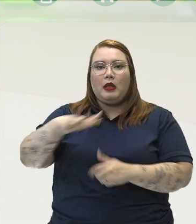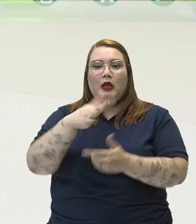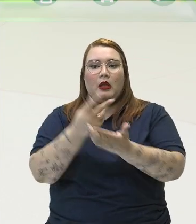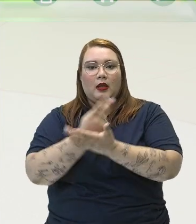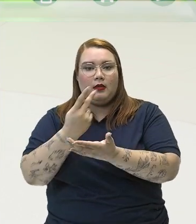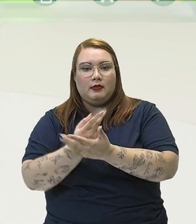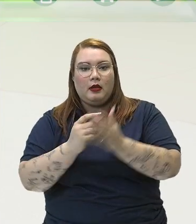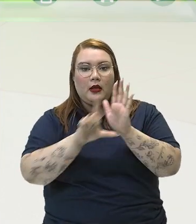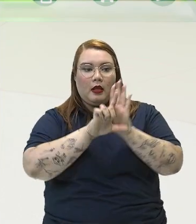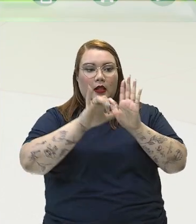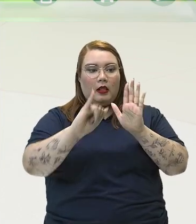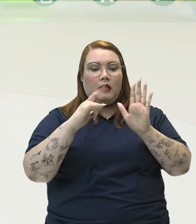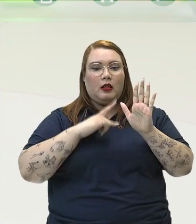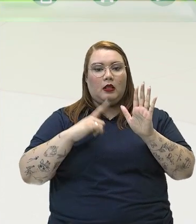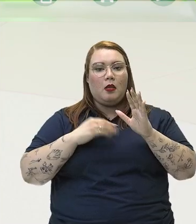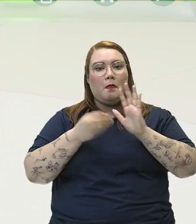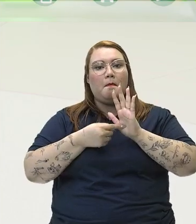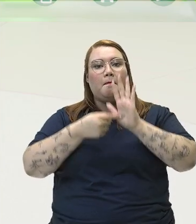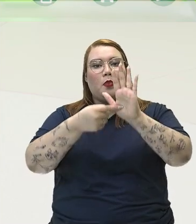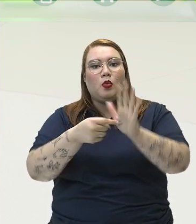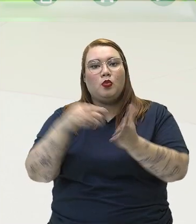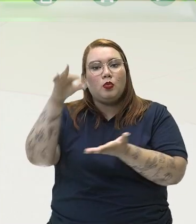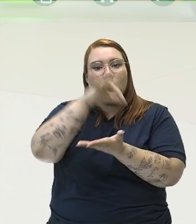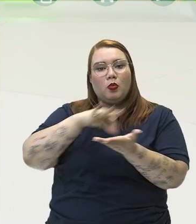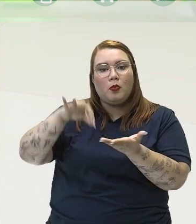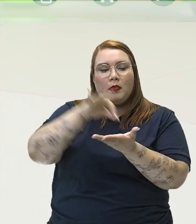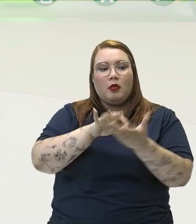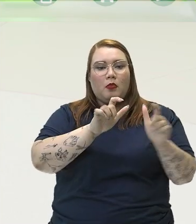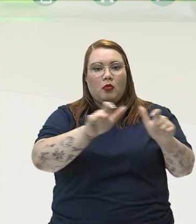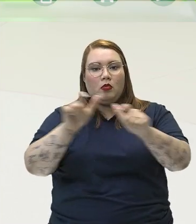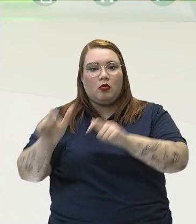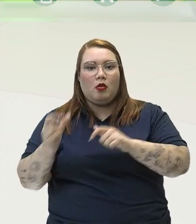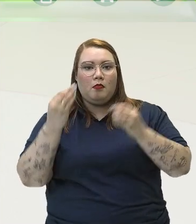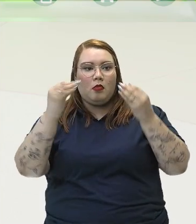lei fornece um mapa para colocarmos cada coisa no